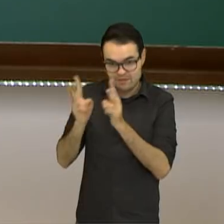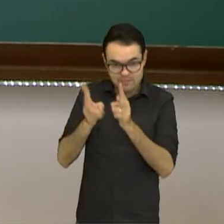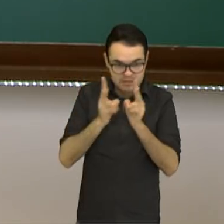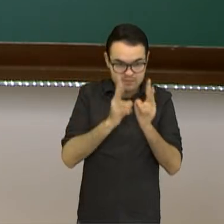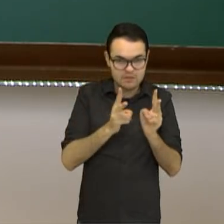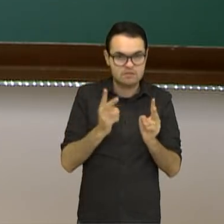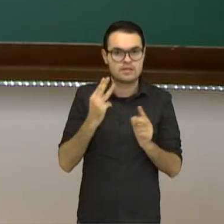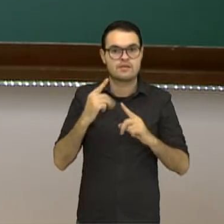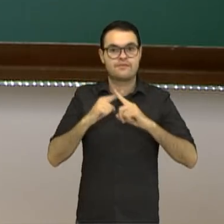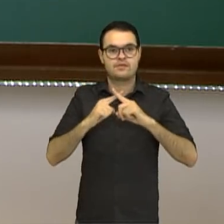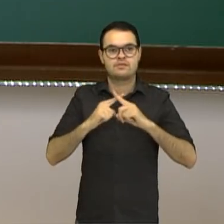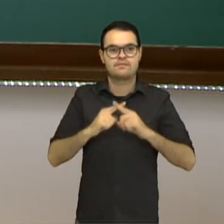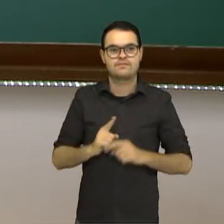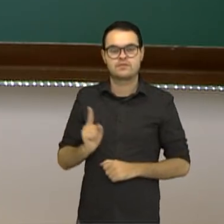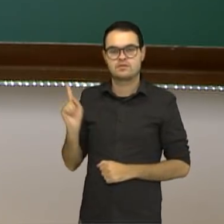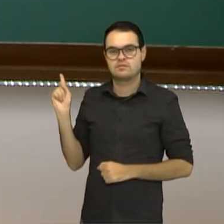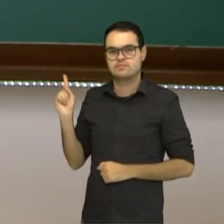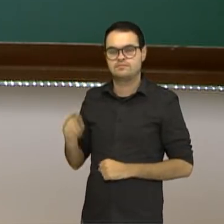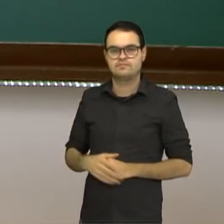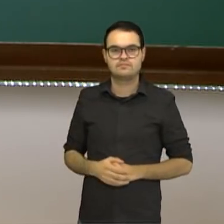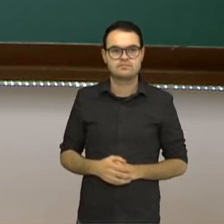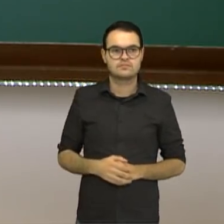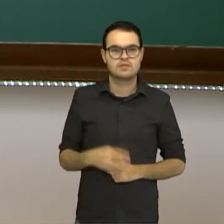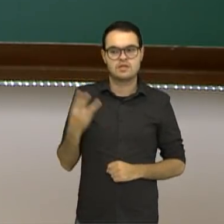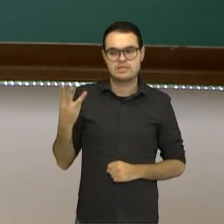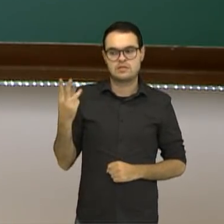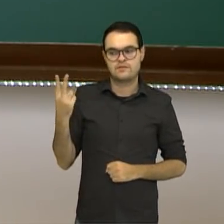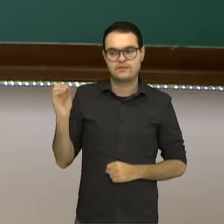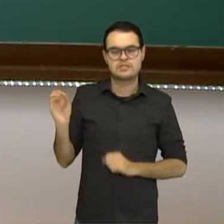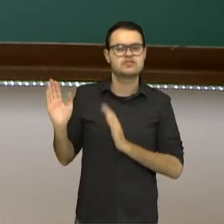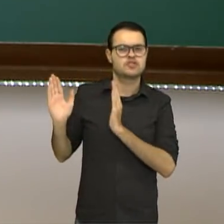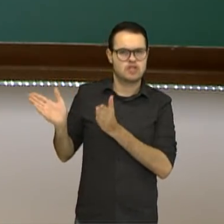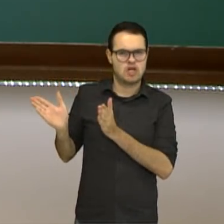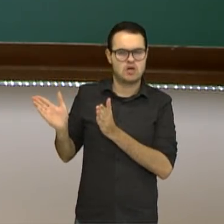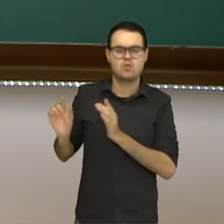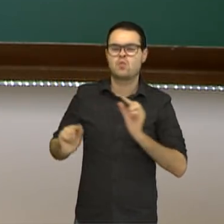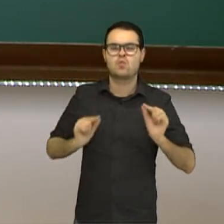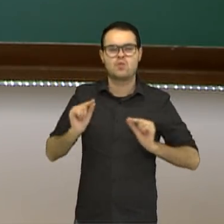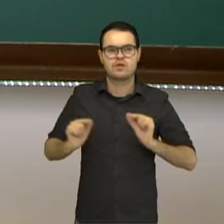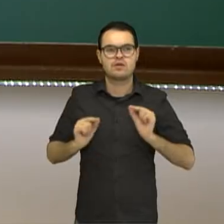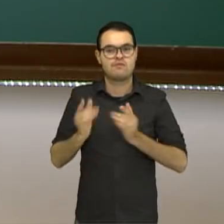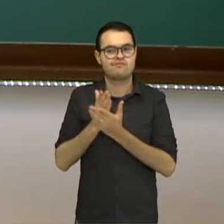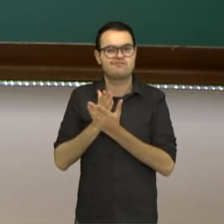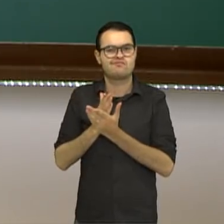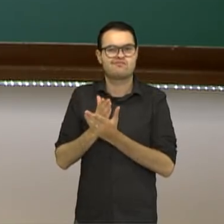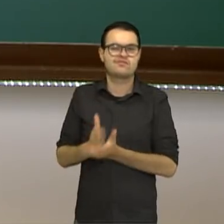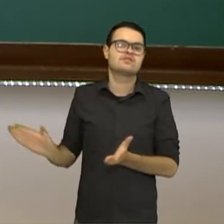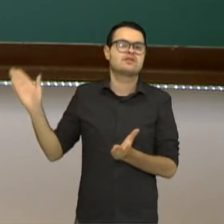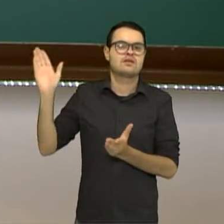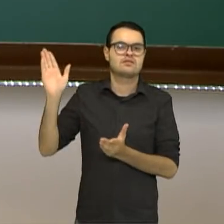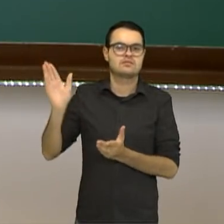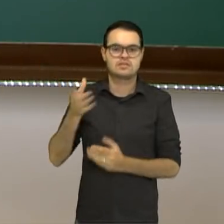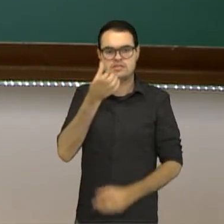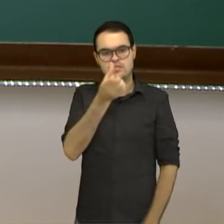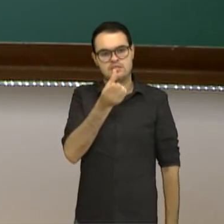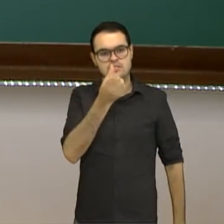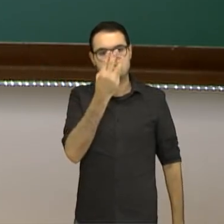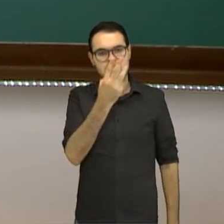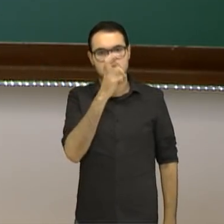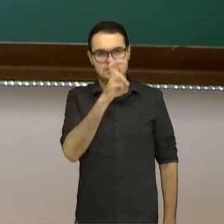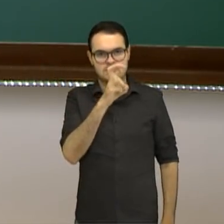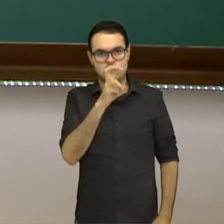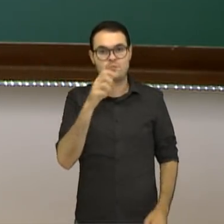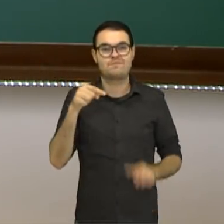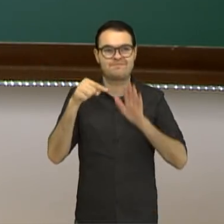valor, certo? Então, eu já tenho 320. O que eu posso fazer? Eu vou tirar o 320 do